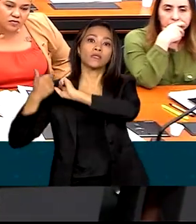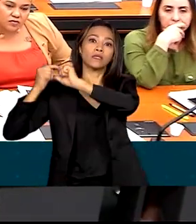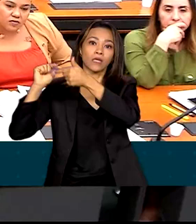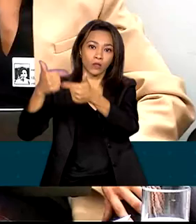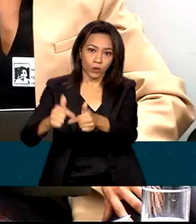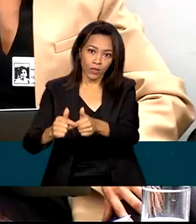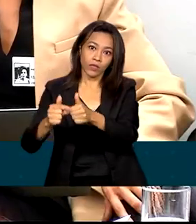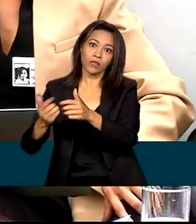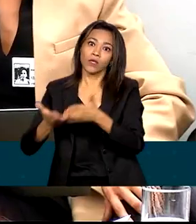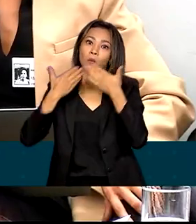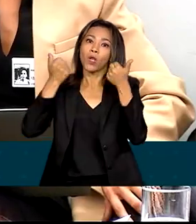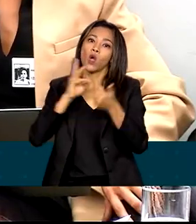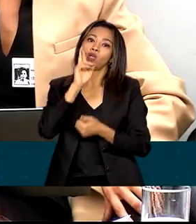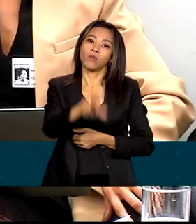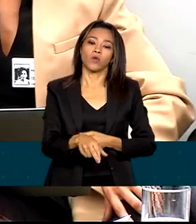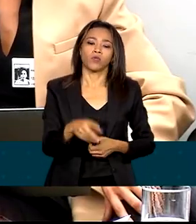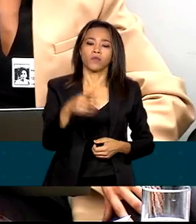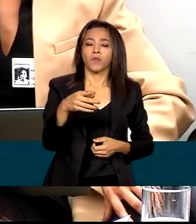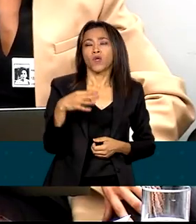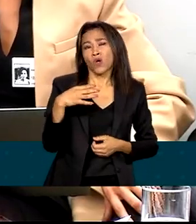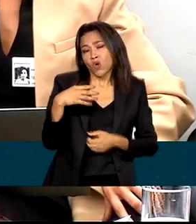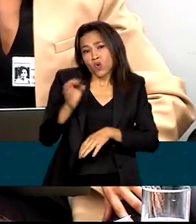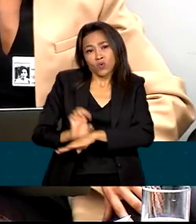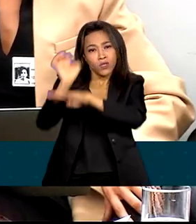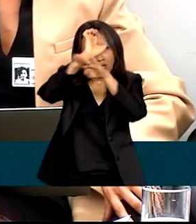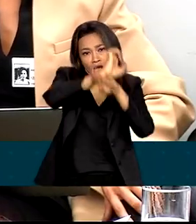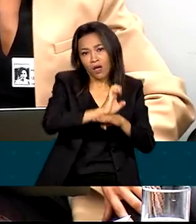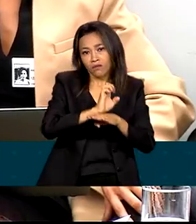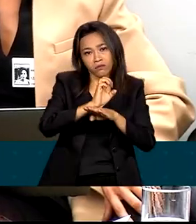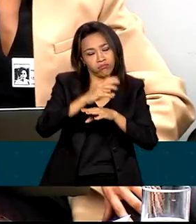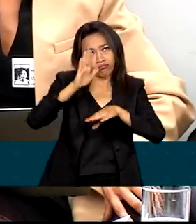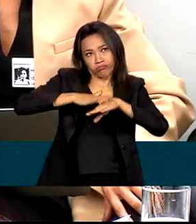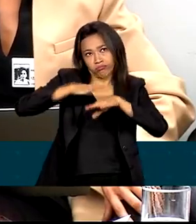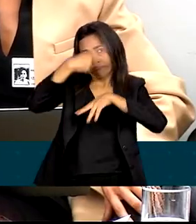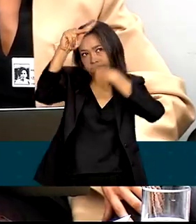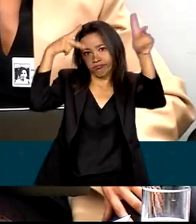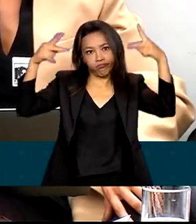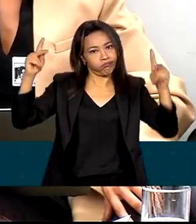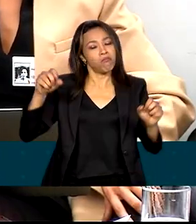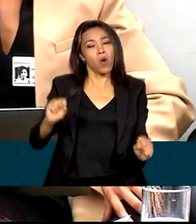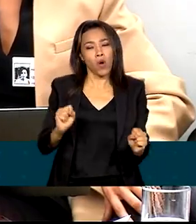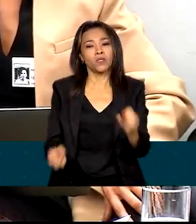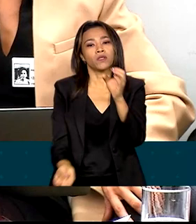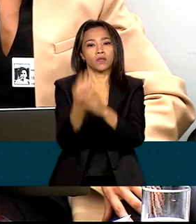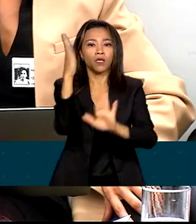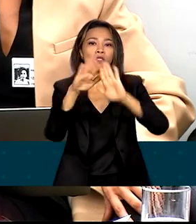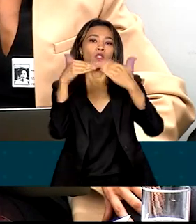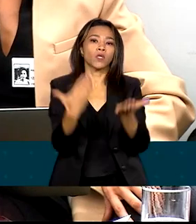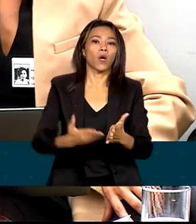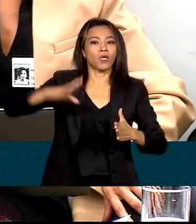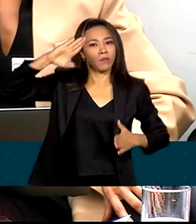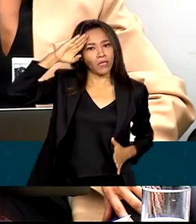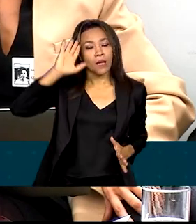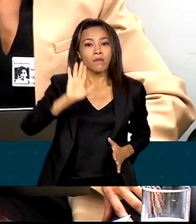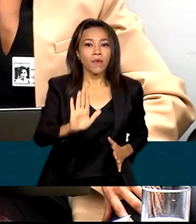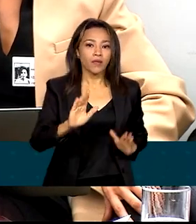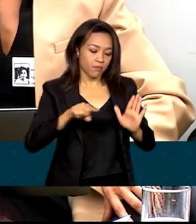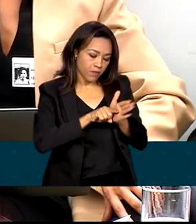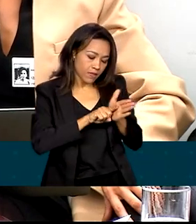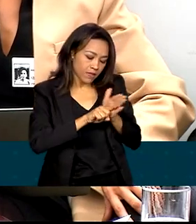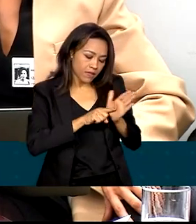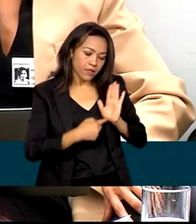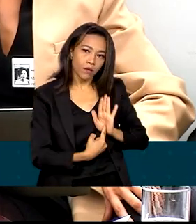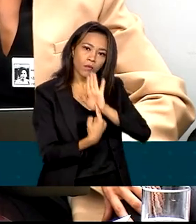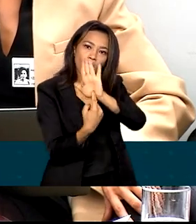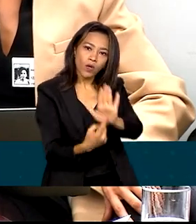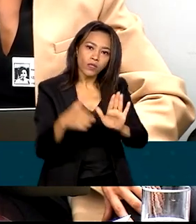os estados tem autonomia de criar suas escolas né circo militar se desejarem mas uma pesquisa mostrou que 70